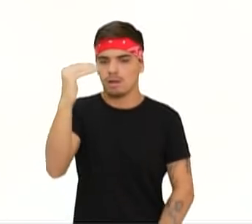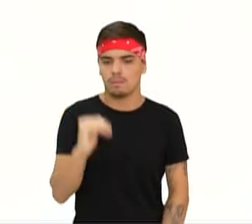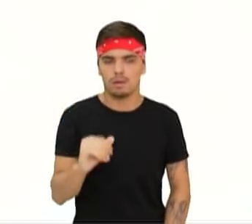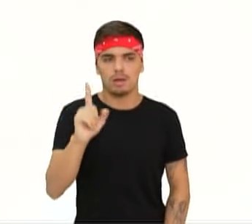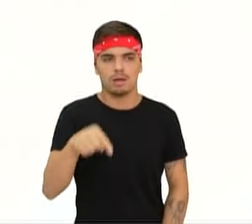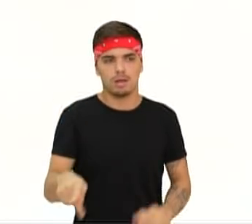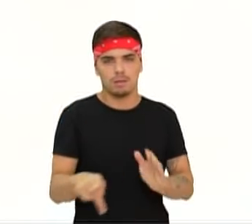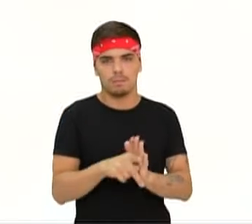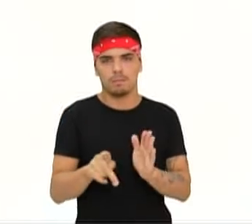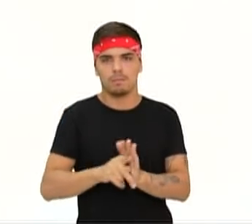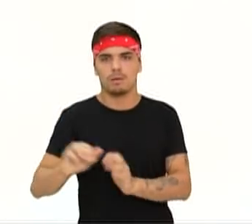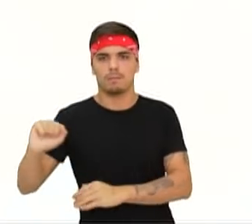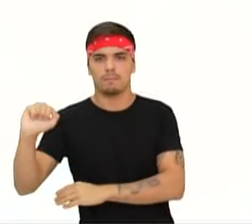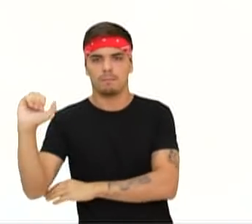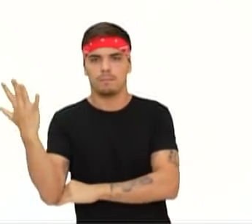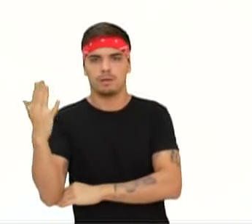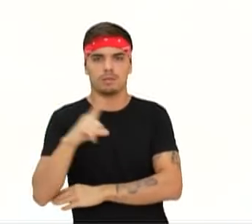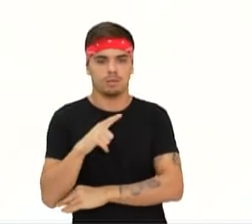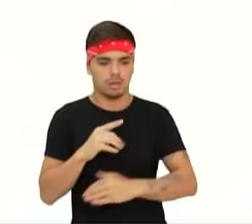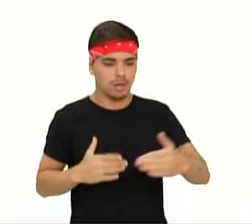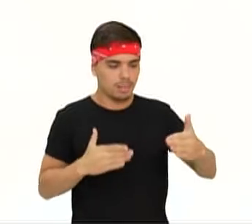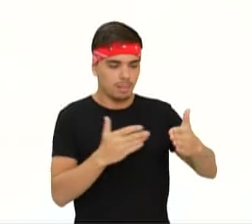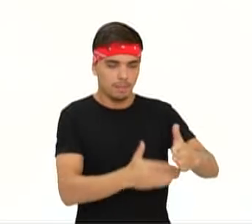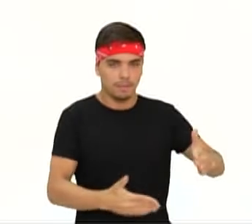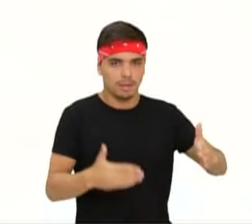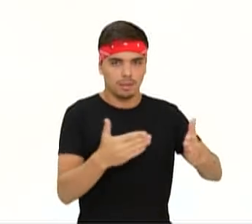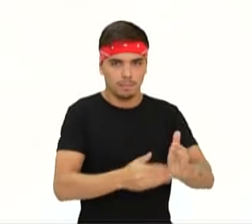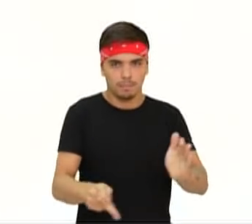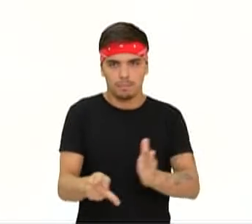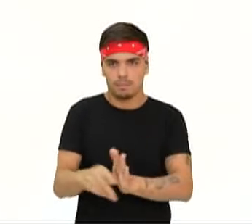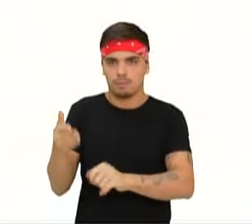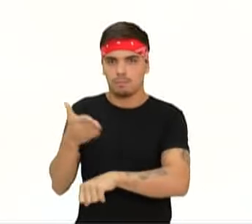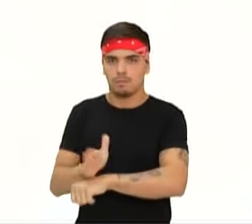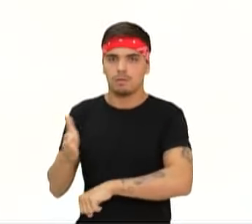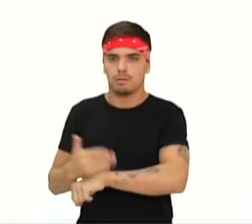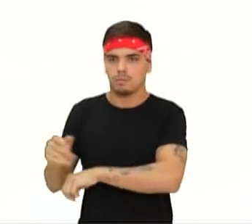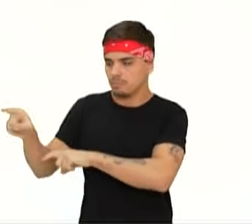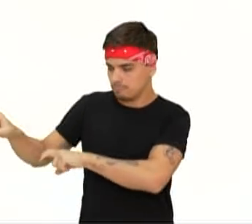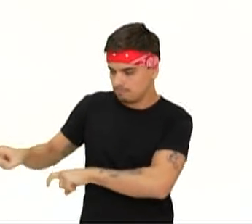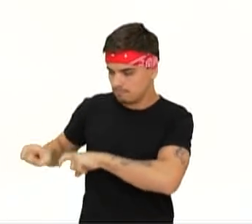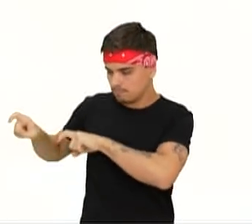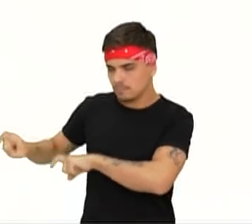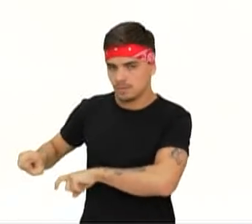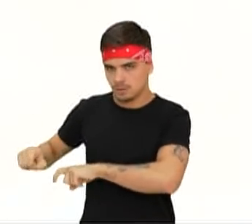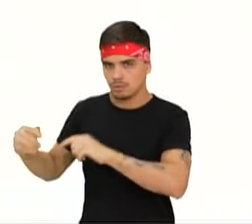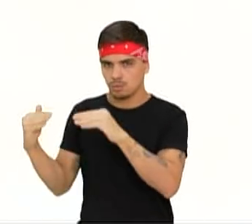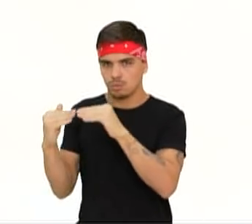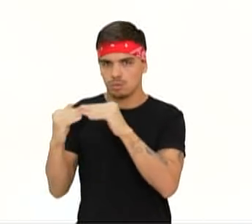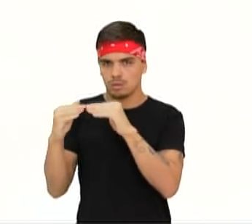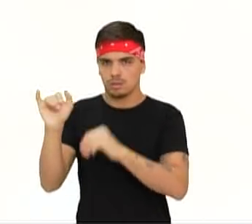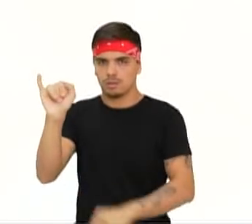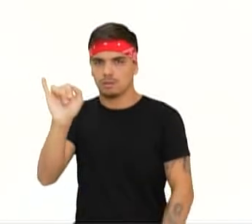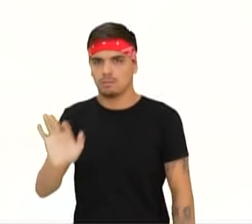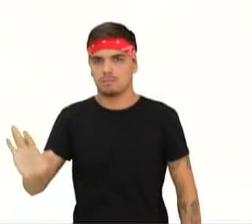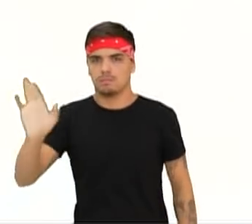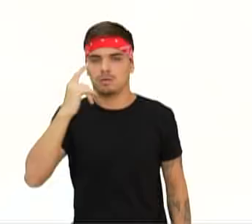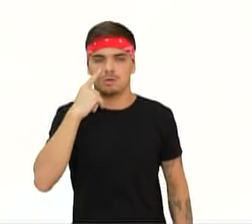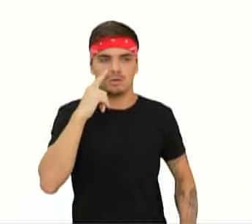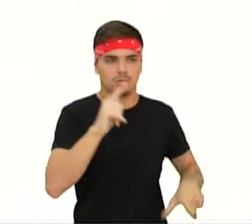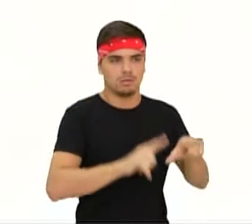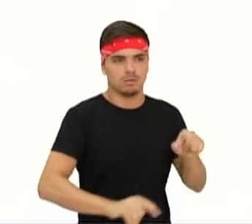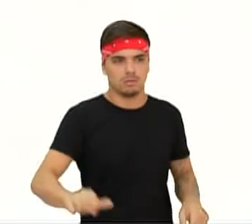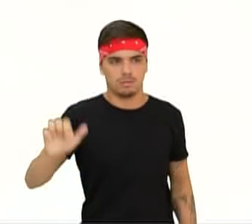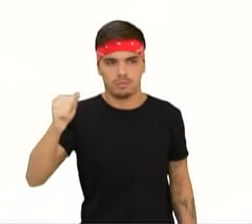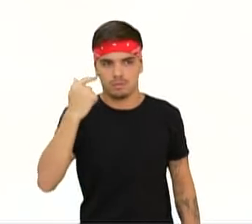abaixo são fatores que limitam a prática da agricultura de acordo com as imagens? Então, alternativa